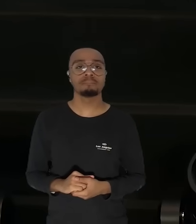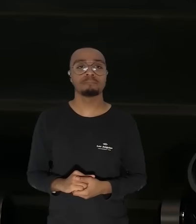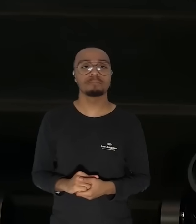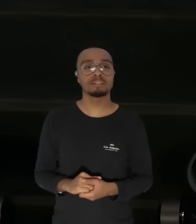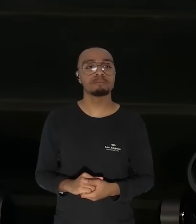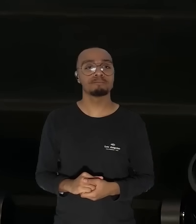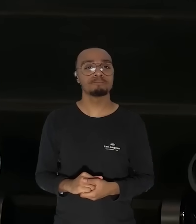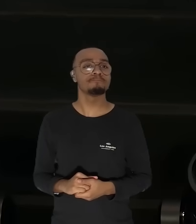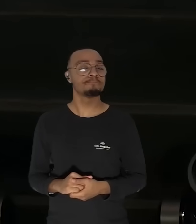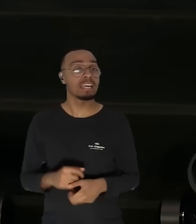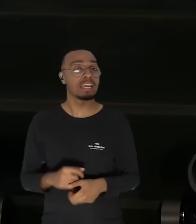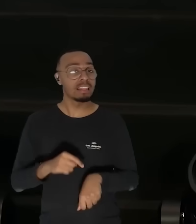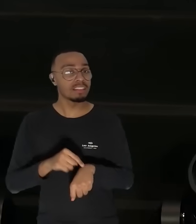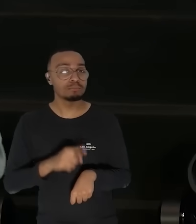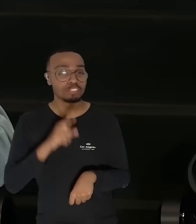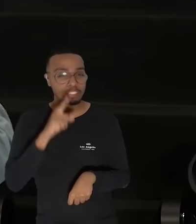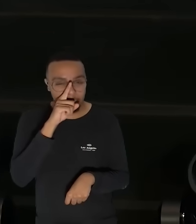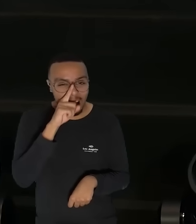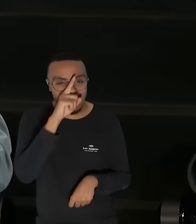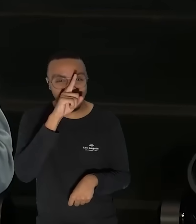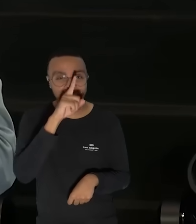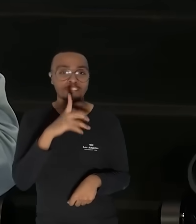Situações de perigo, de risco.